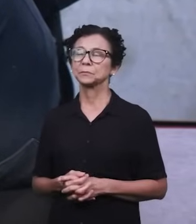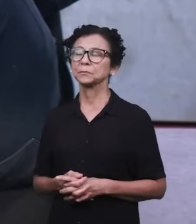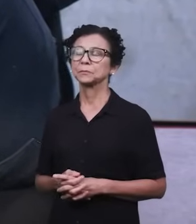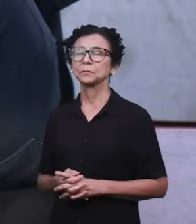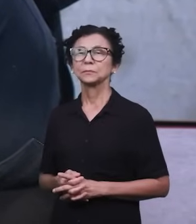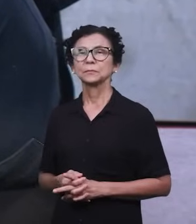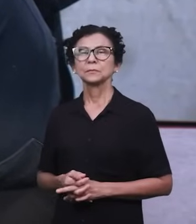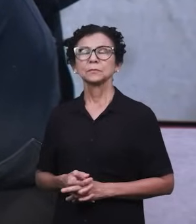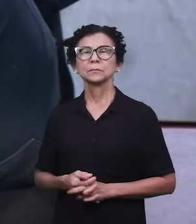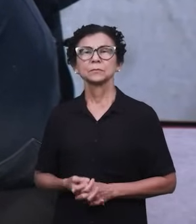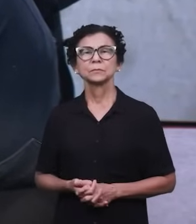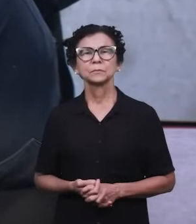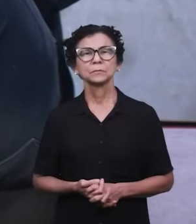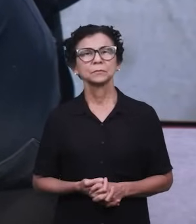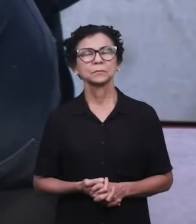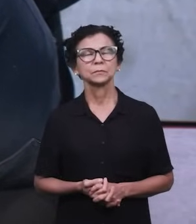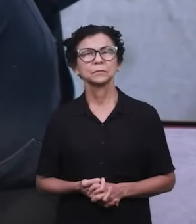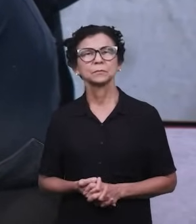perto, né?